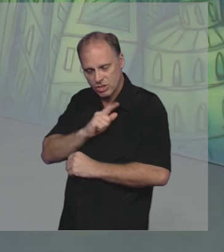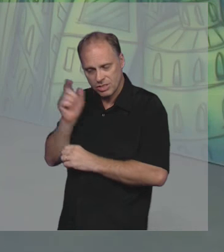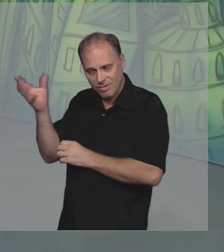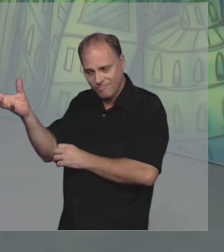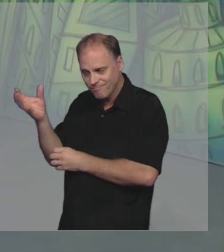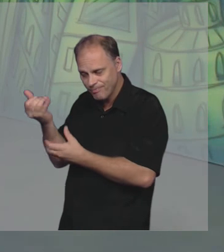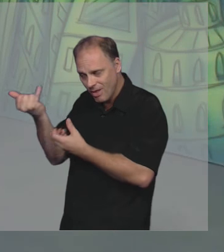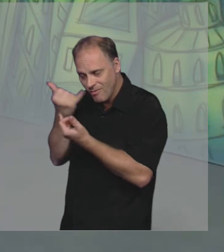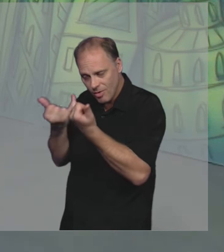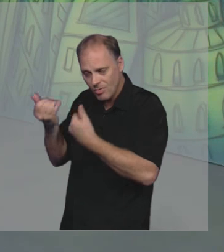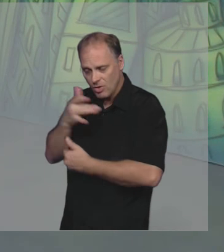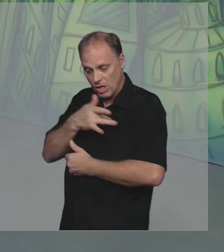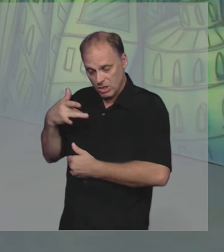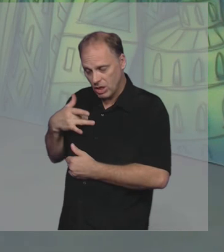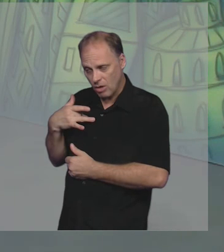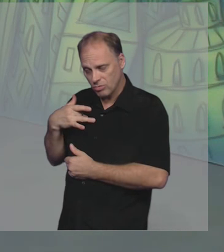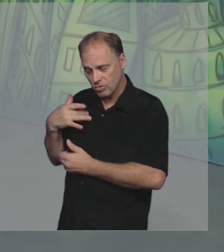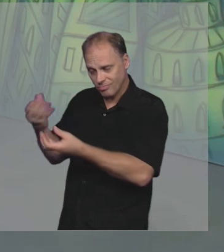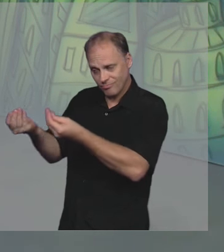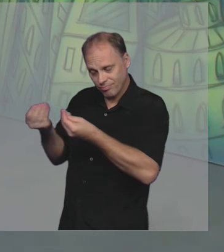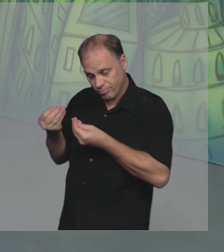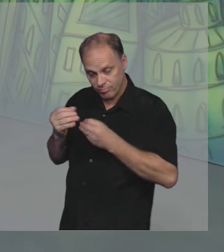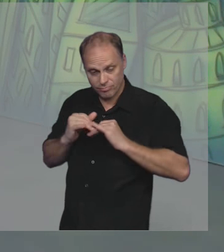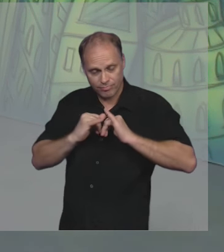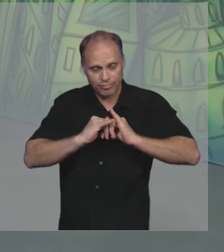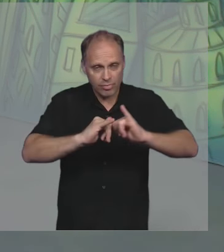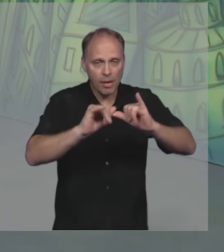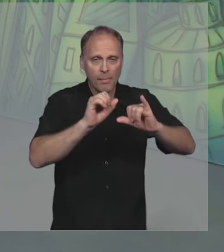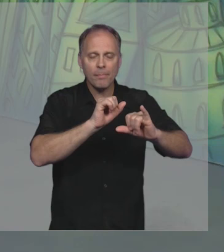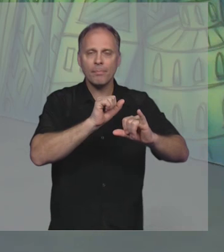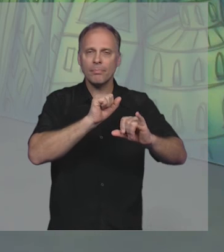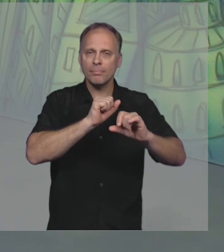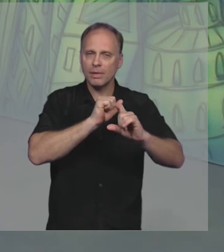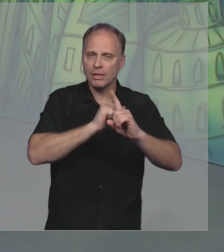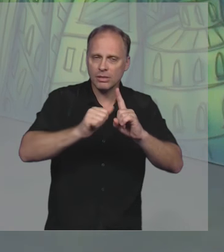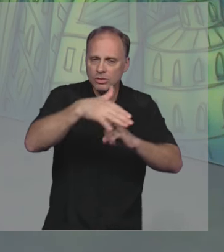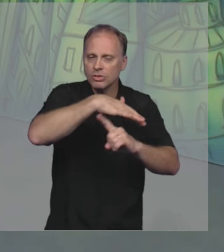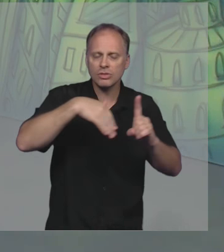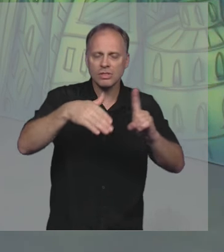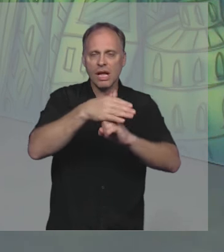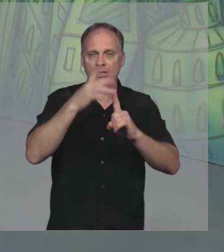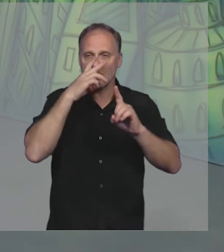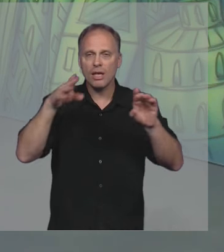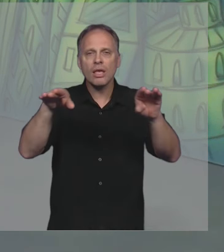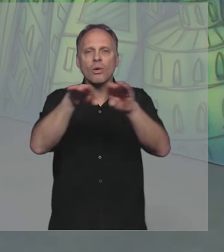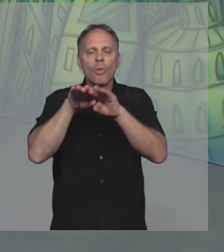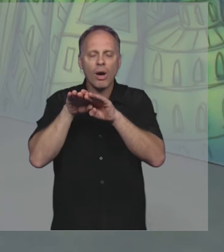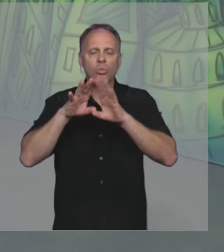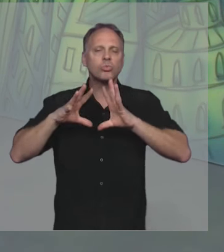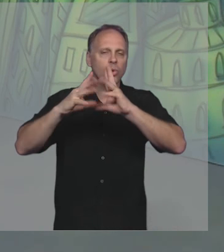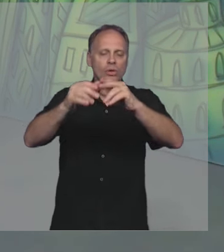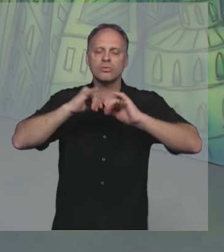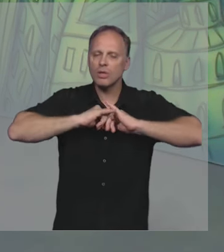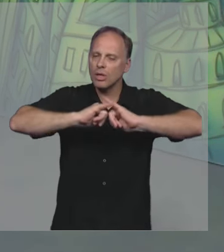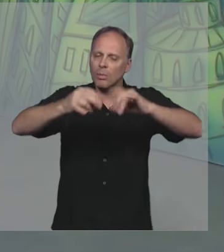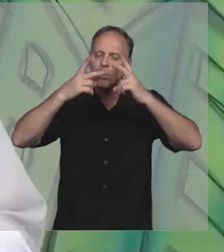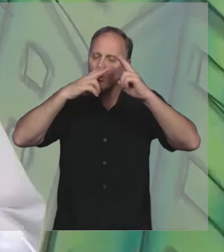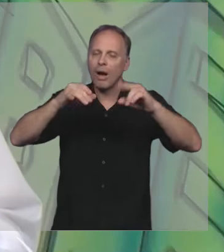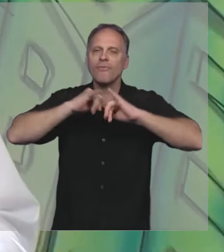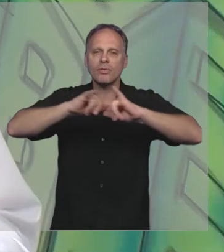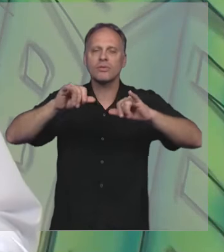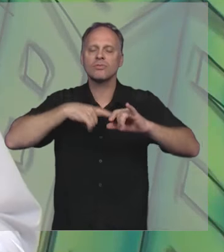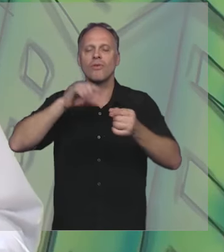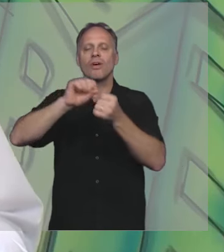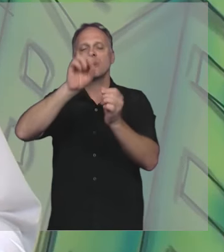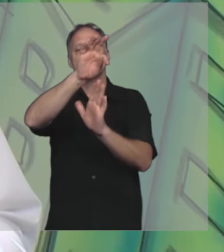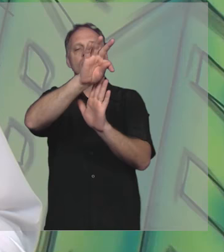gestão de saúde para a população, tu tem que exportar isso de uma forma igualitária, então todos recebam a mesma informação. Se tu